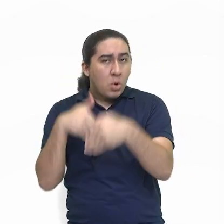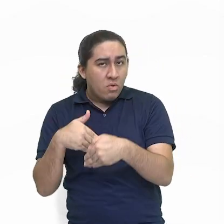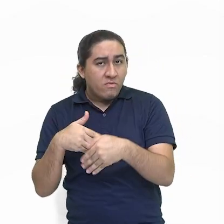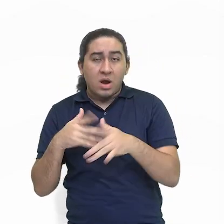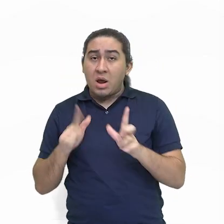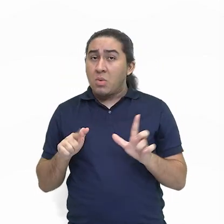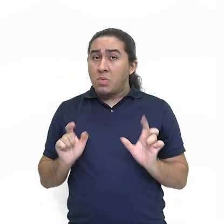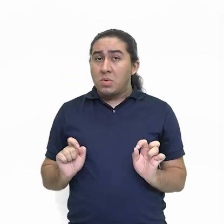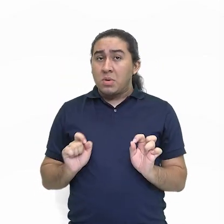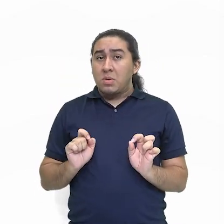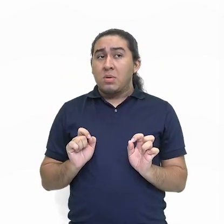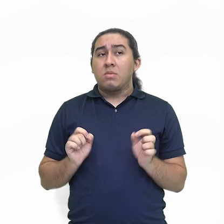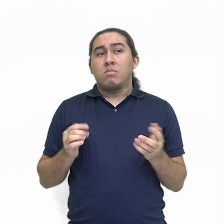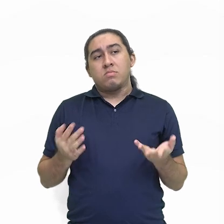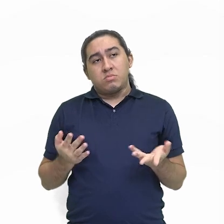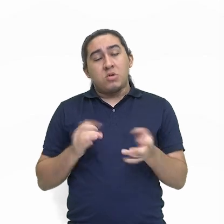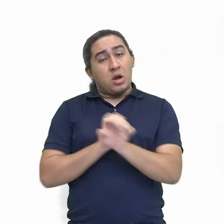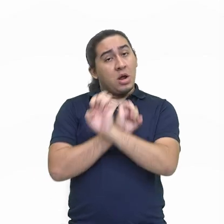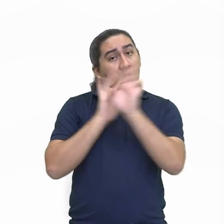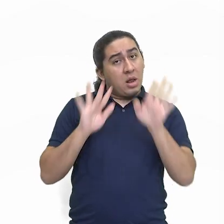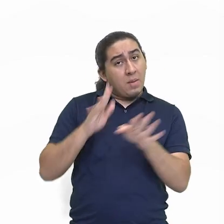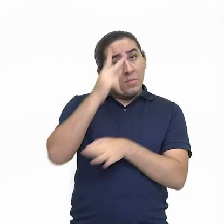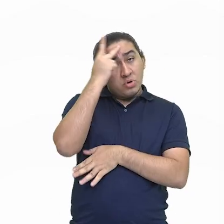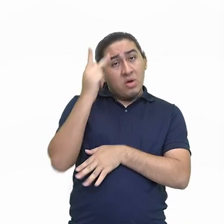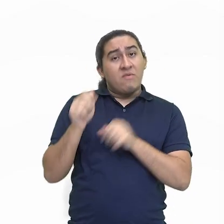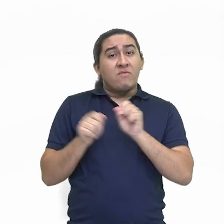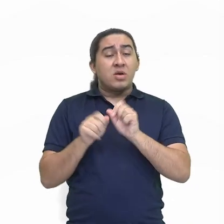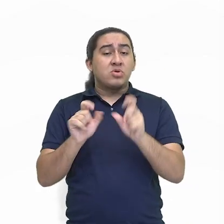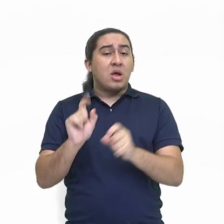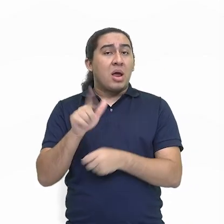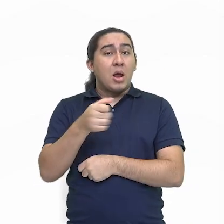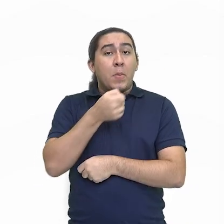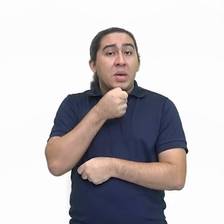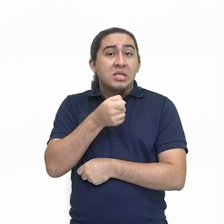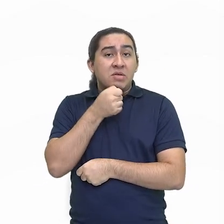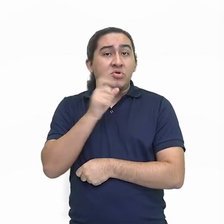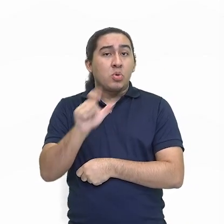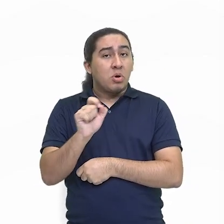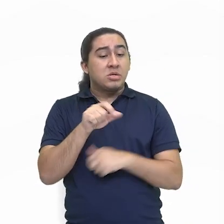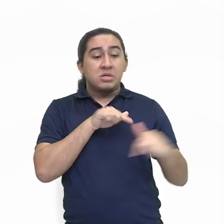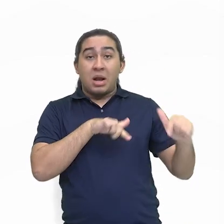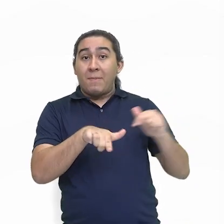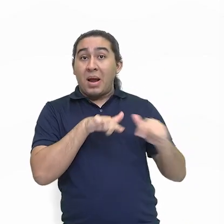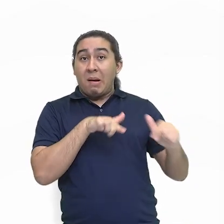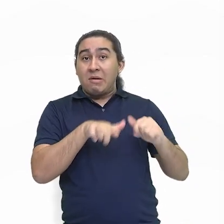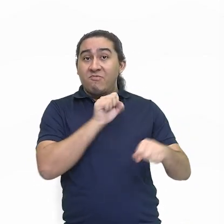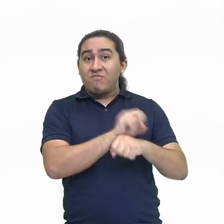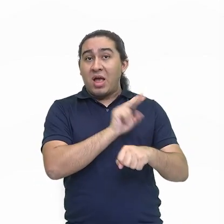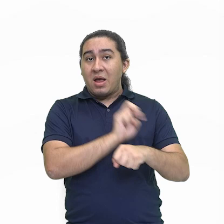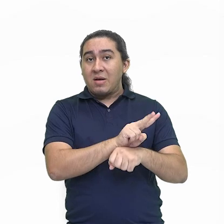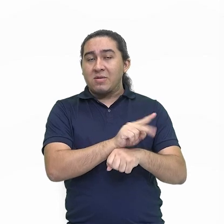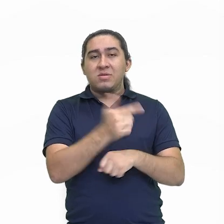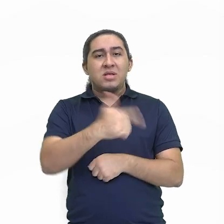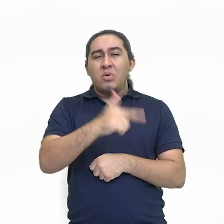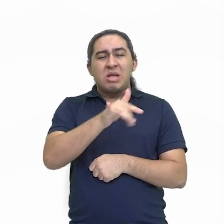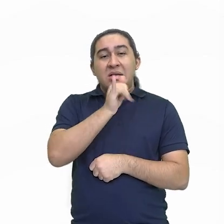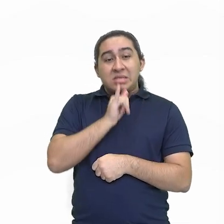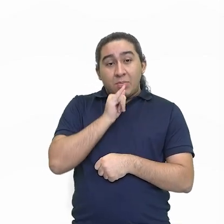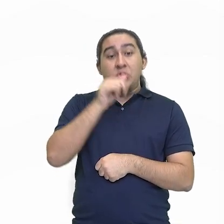Claro que ele vai fazer talvez uma entrevista de emprego. Então, não estar lá dizendo,